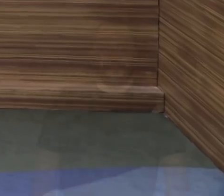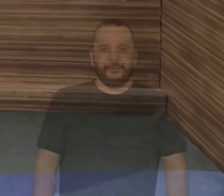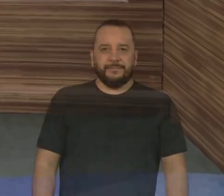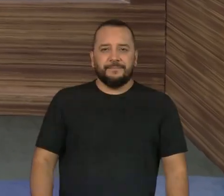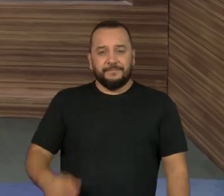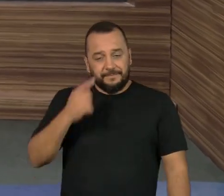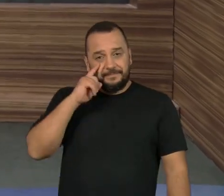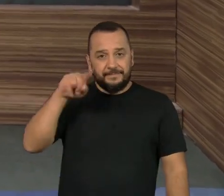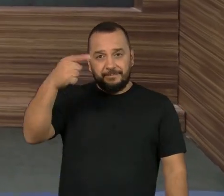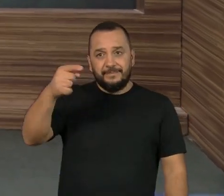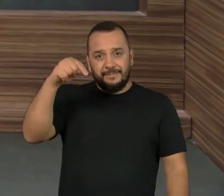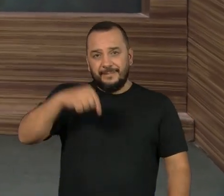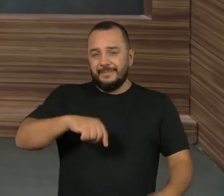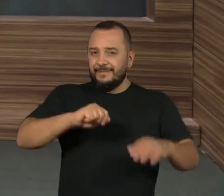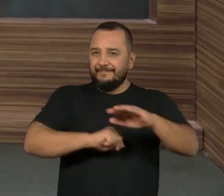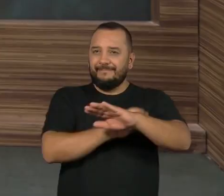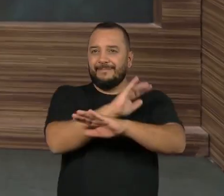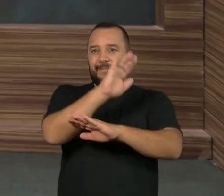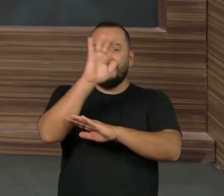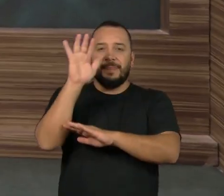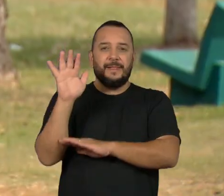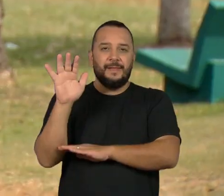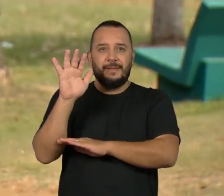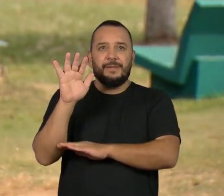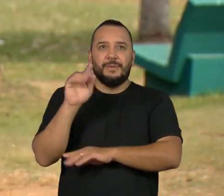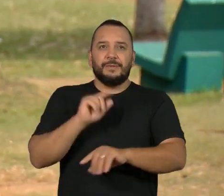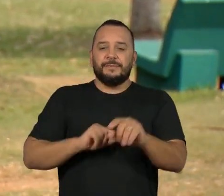Você vai ver a seguir aqui no Repórter Eco.